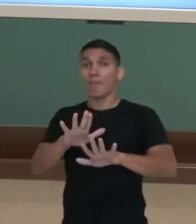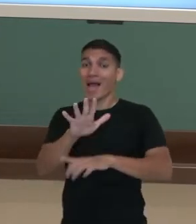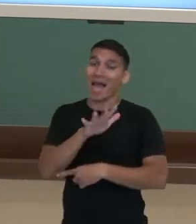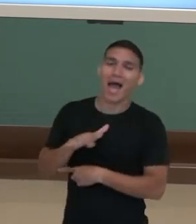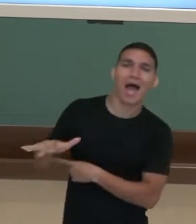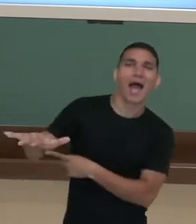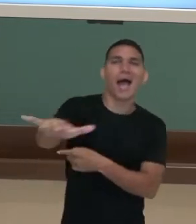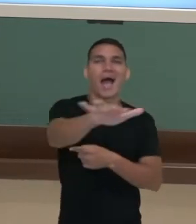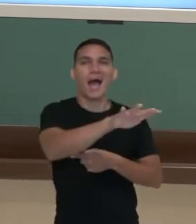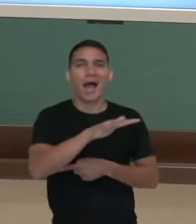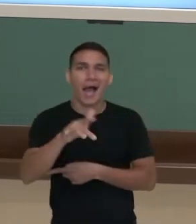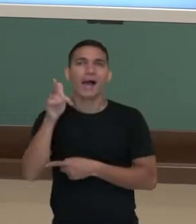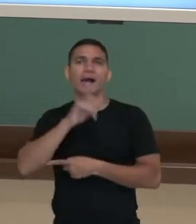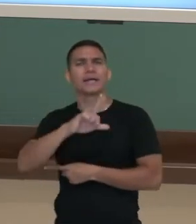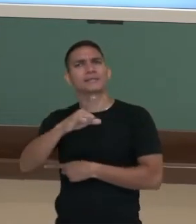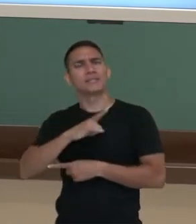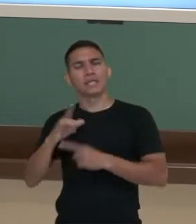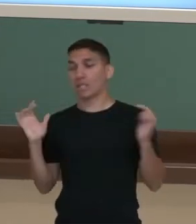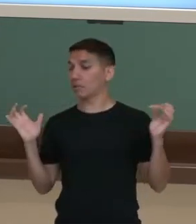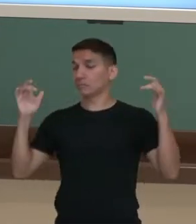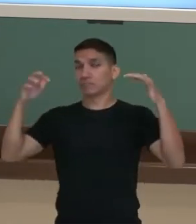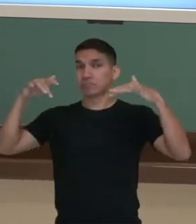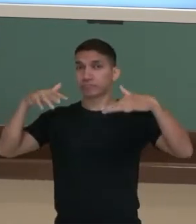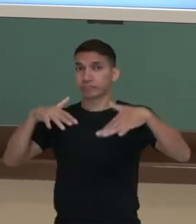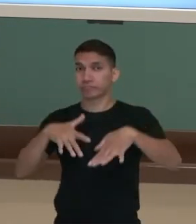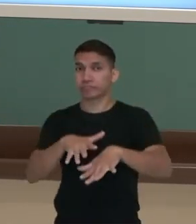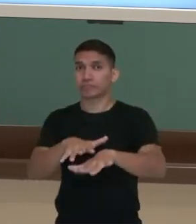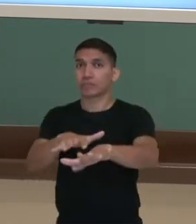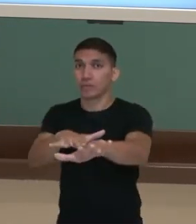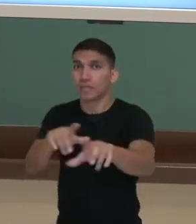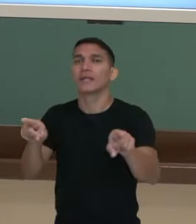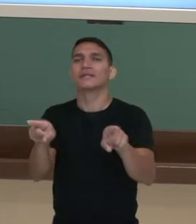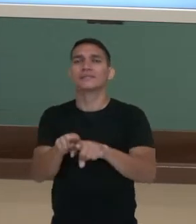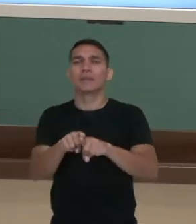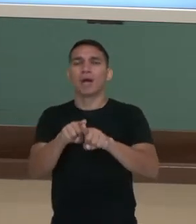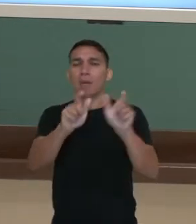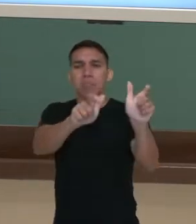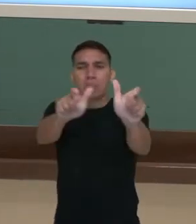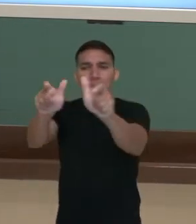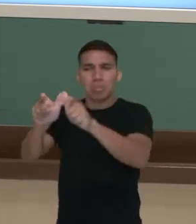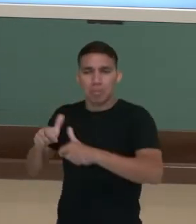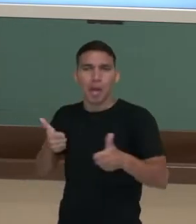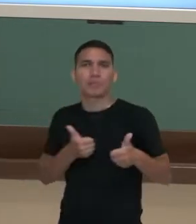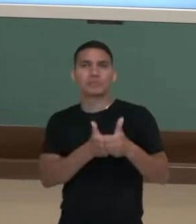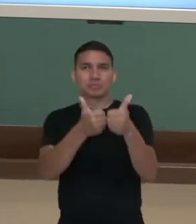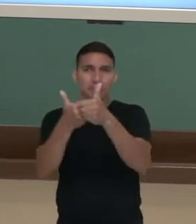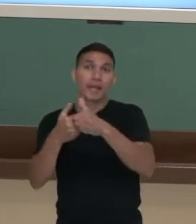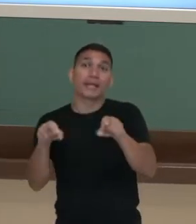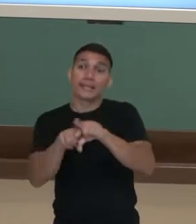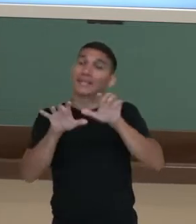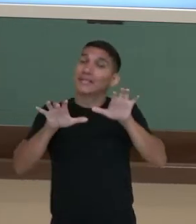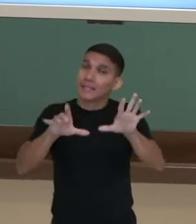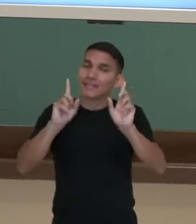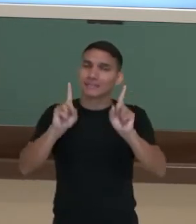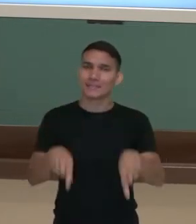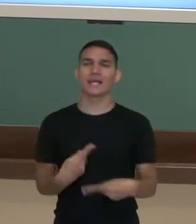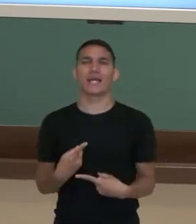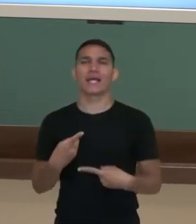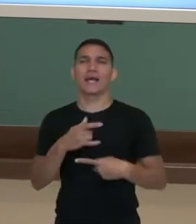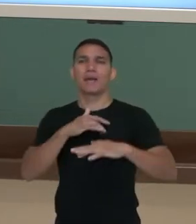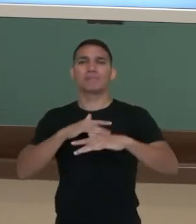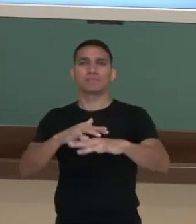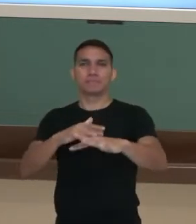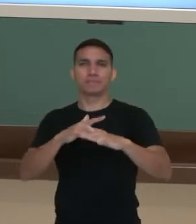área onde estão esses rios, e o seu entorno, isso é a bacia hidrográfica. Então eu